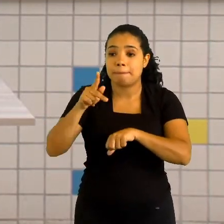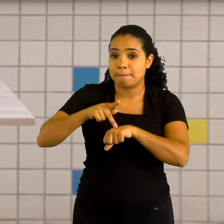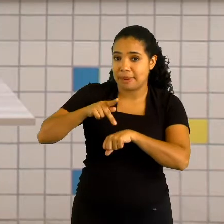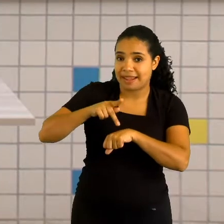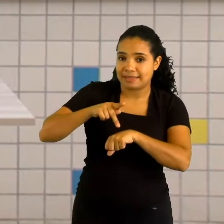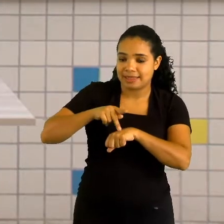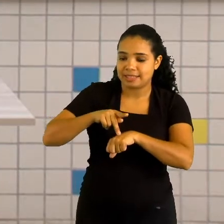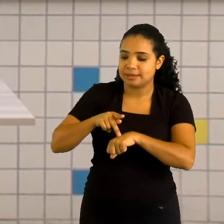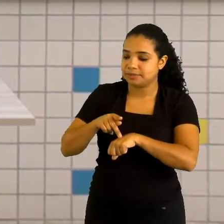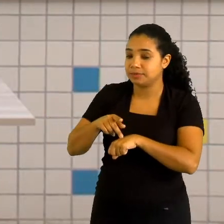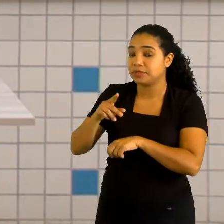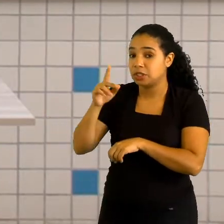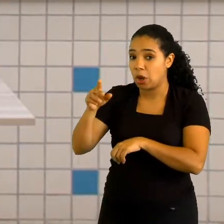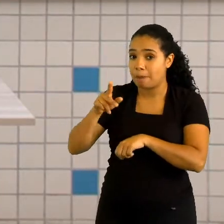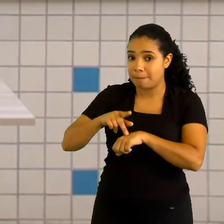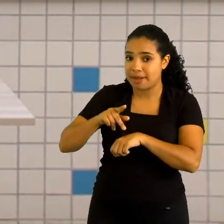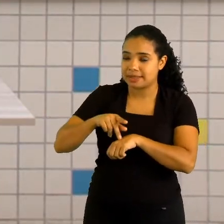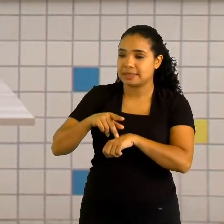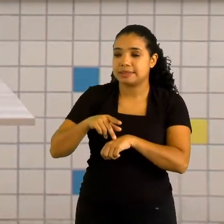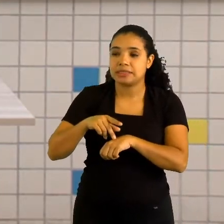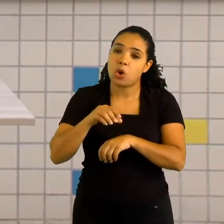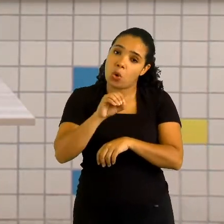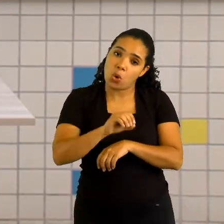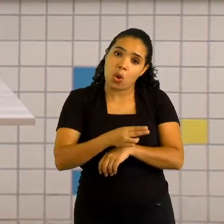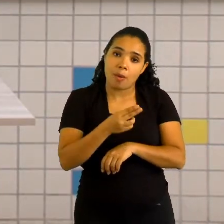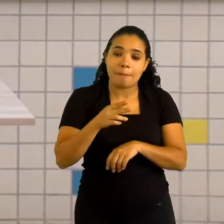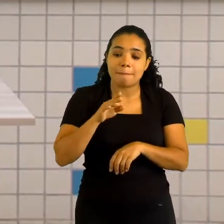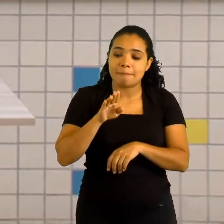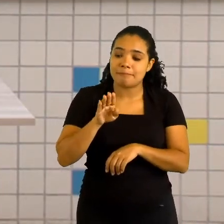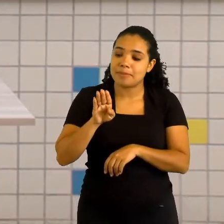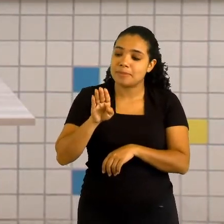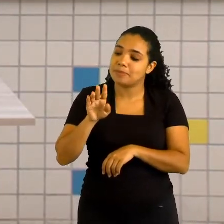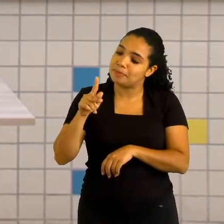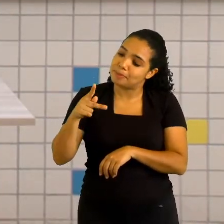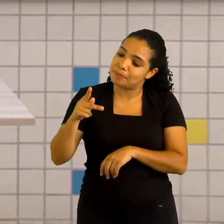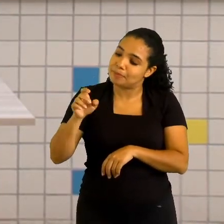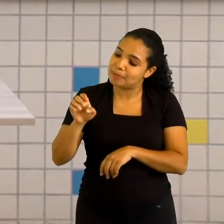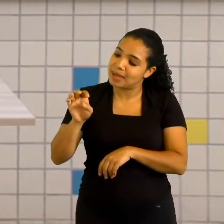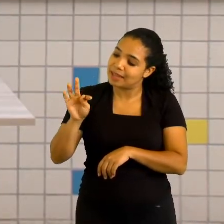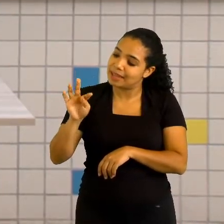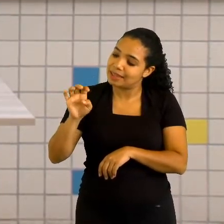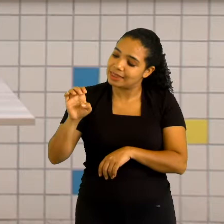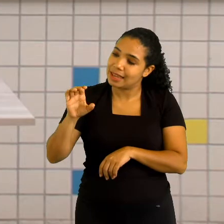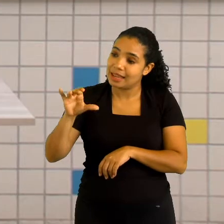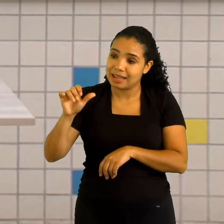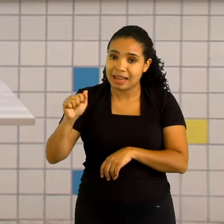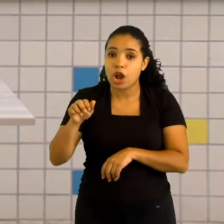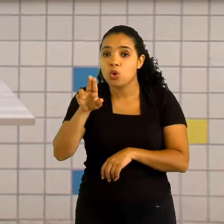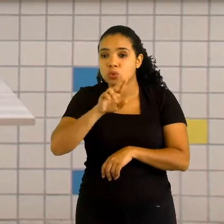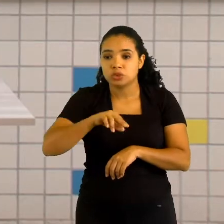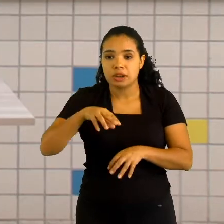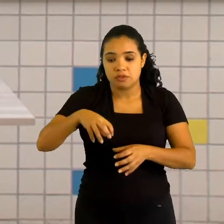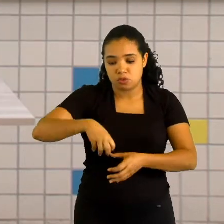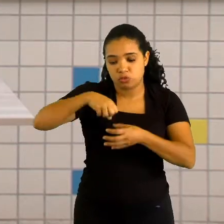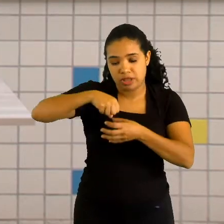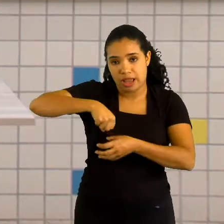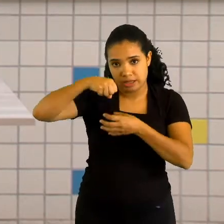região chamava de peteca, né? Mas alguns de vocês conhecem como bolinha de gude, né? E aí ele usava esse saquinho,